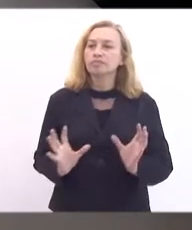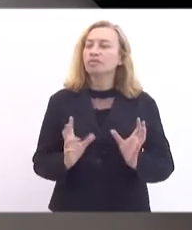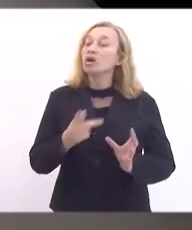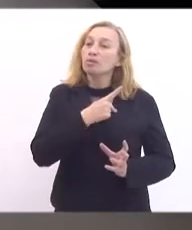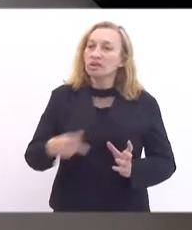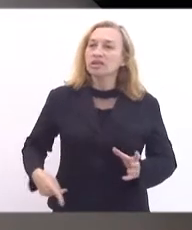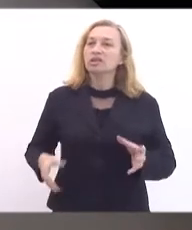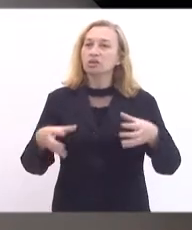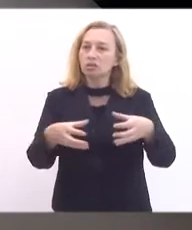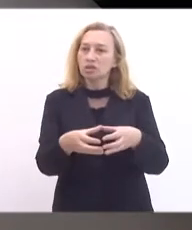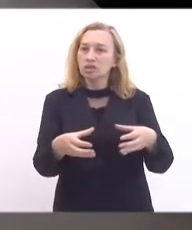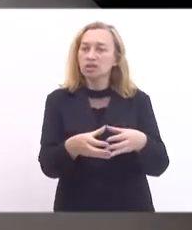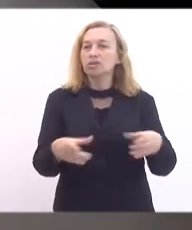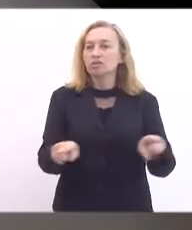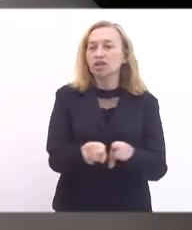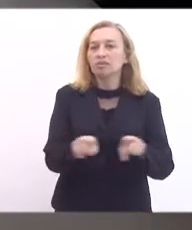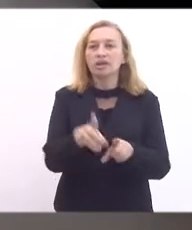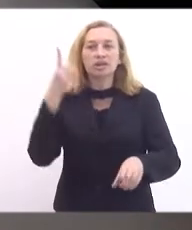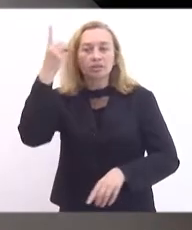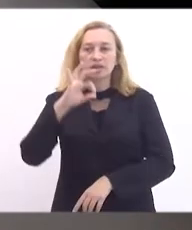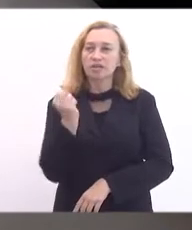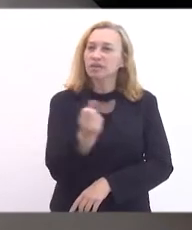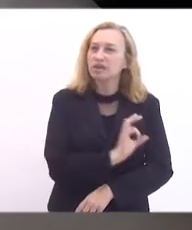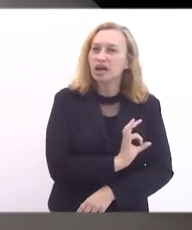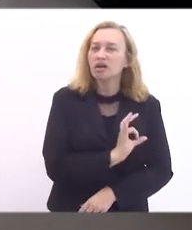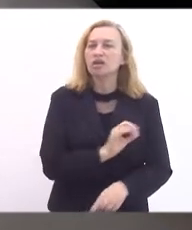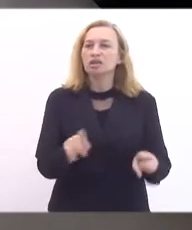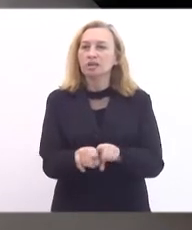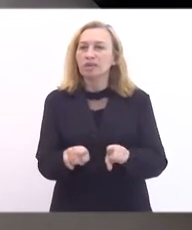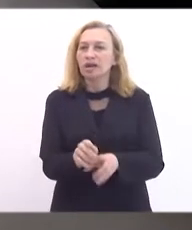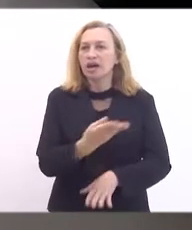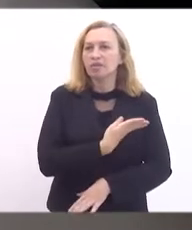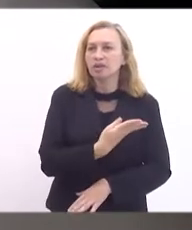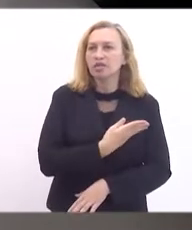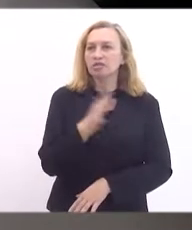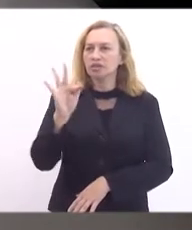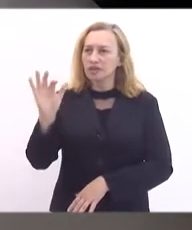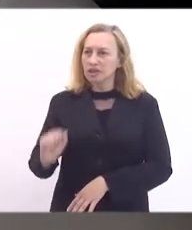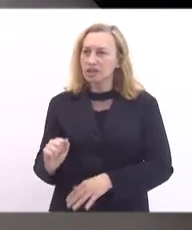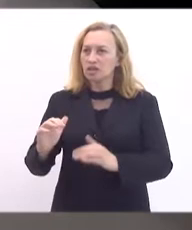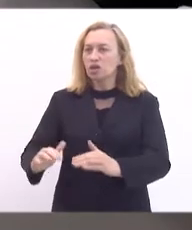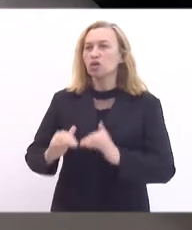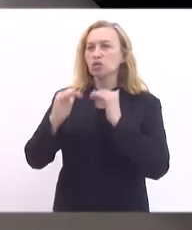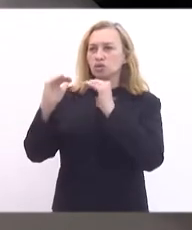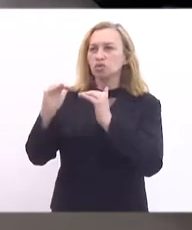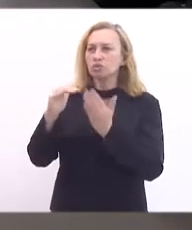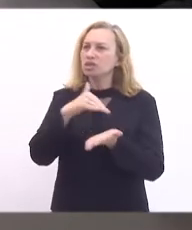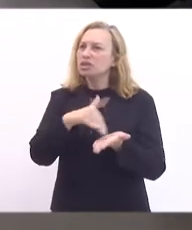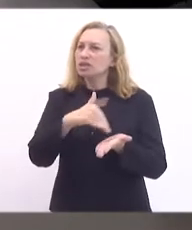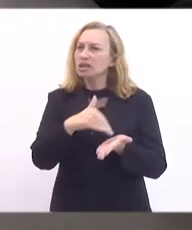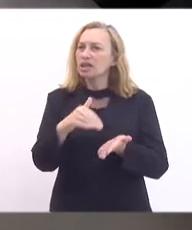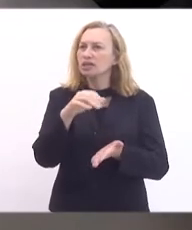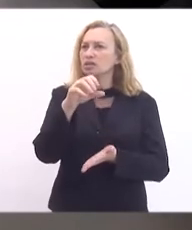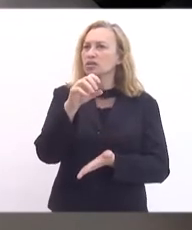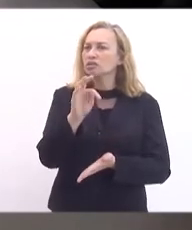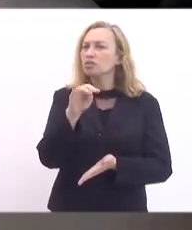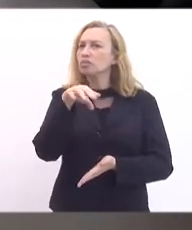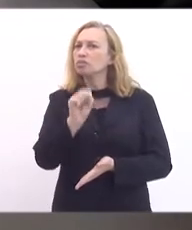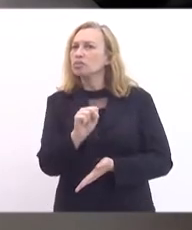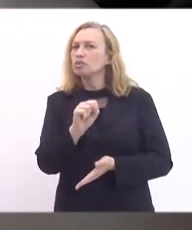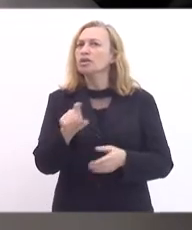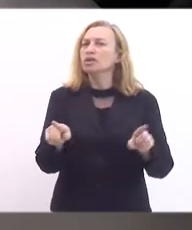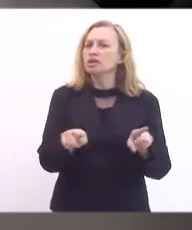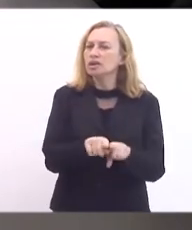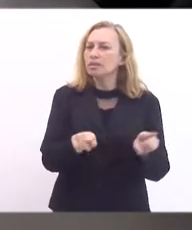complementar que a meus colegas da Fazenda na figura aqui do Adilson e o do subsecretário do secretário Thompson